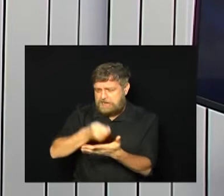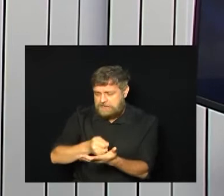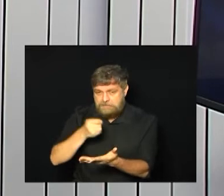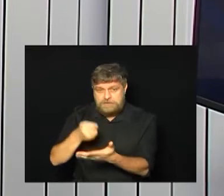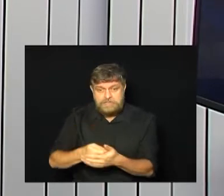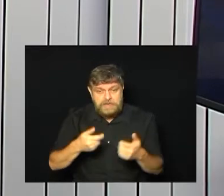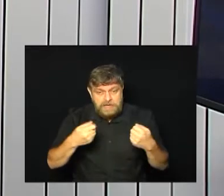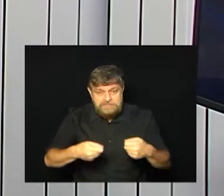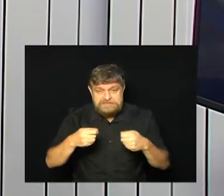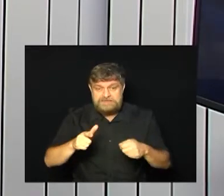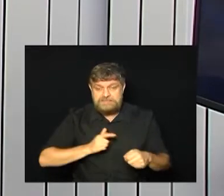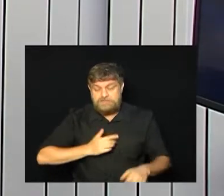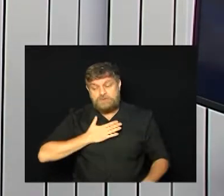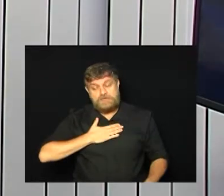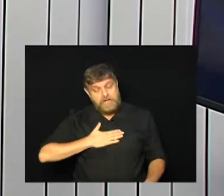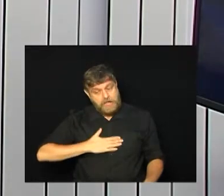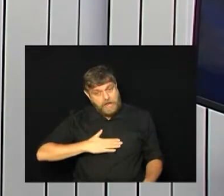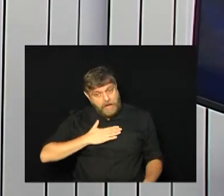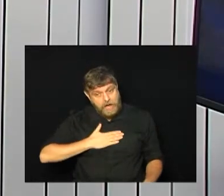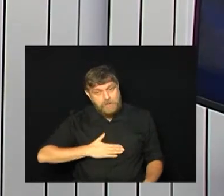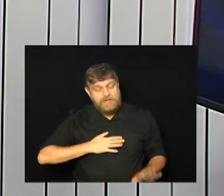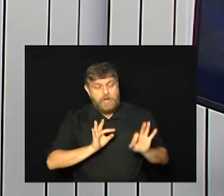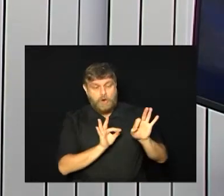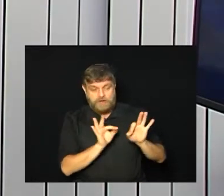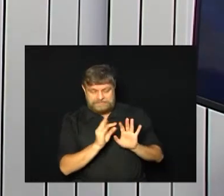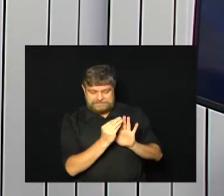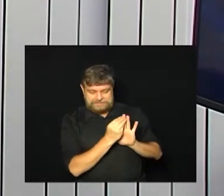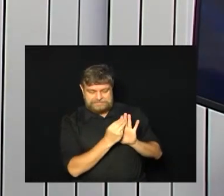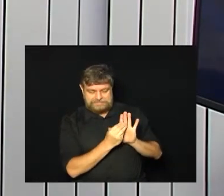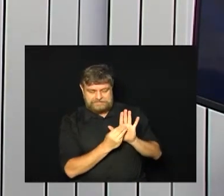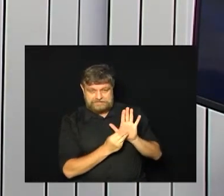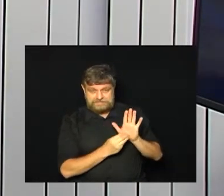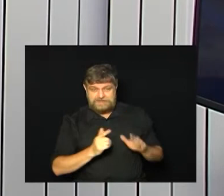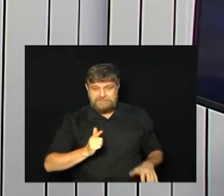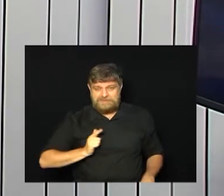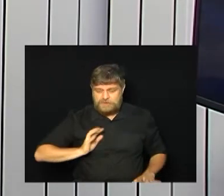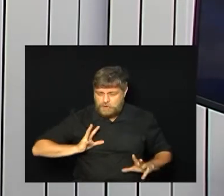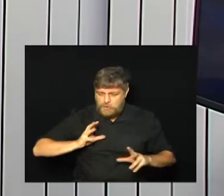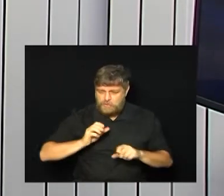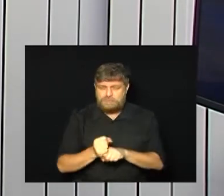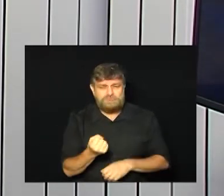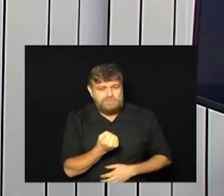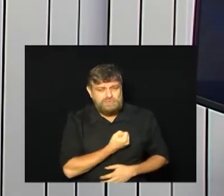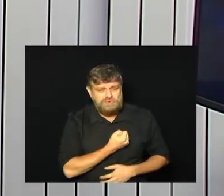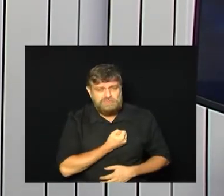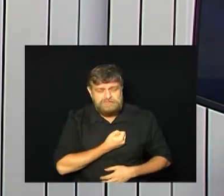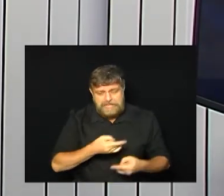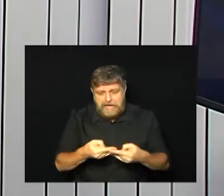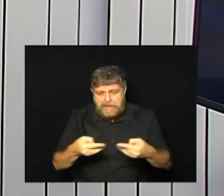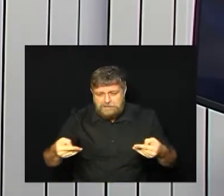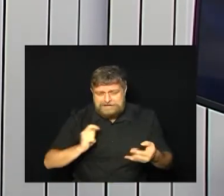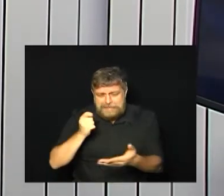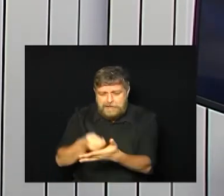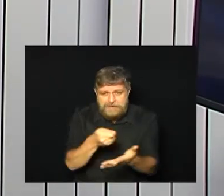necessário muita calma e organização para lidar com todos os números e boletos a